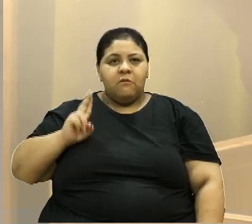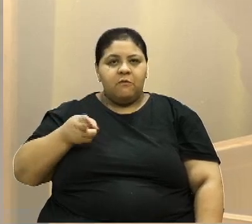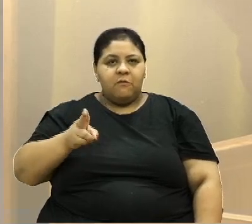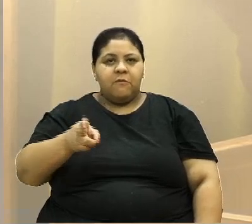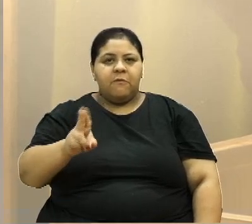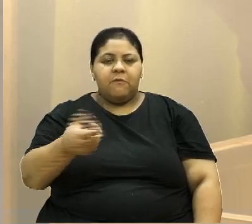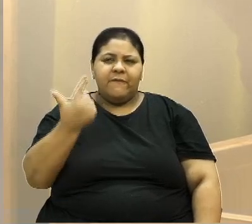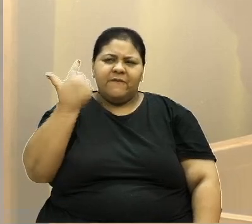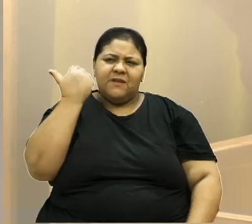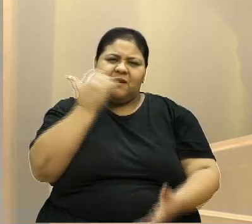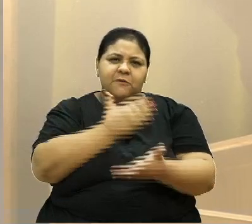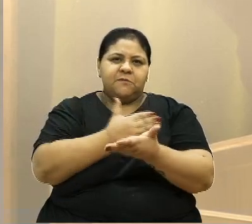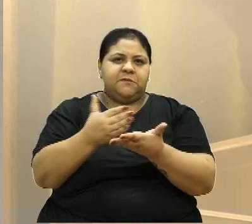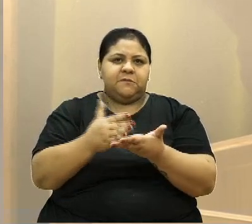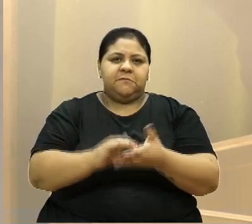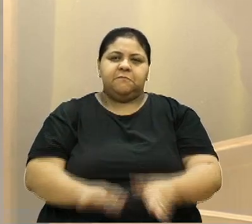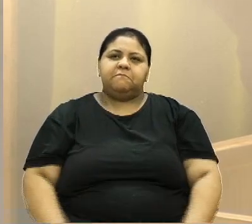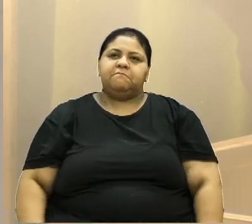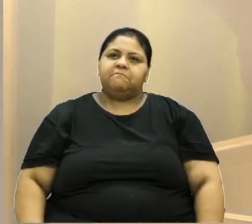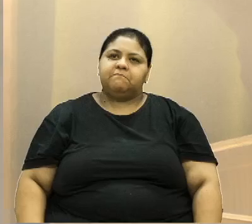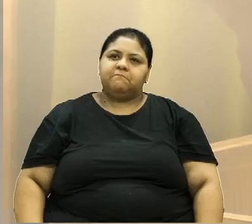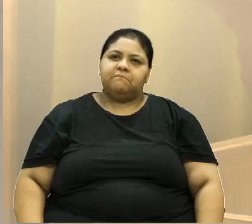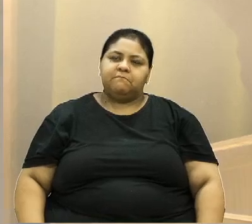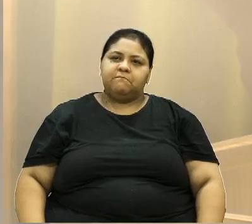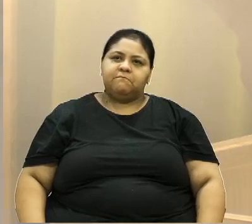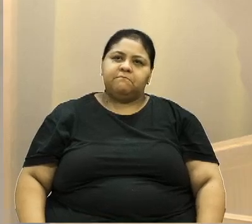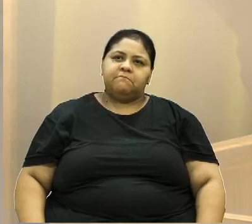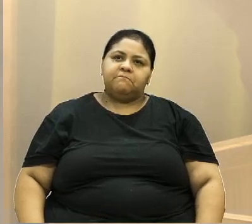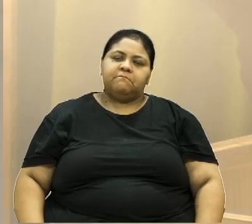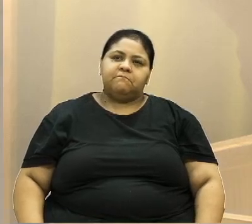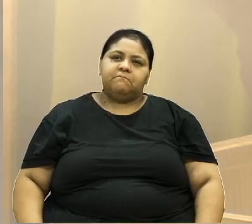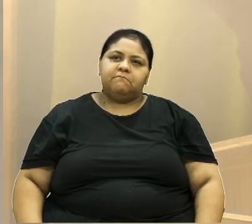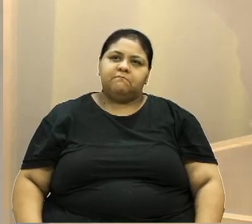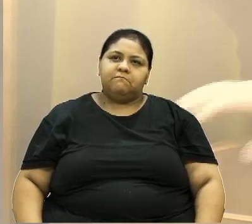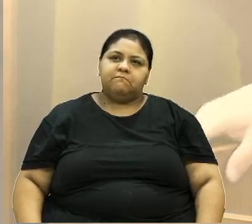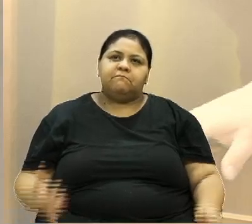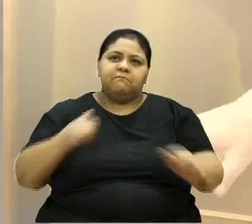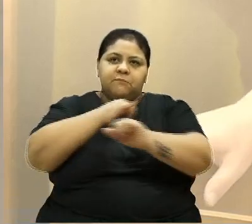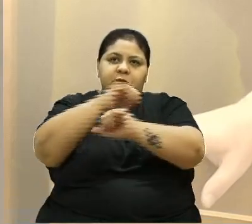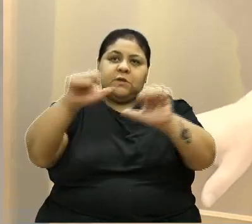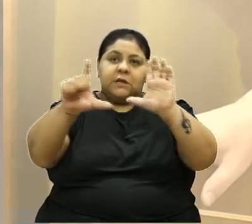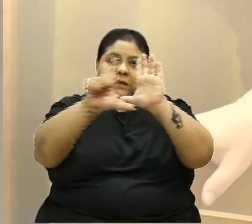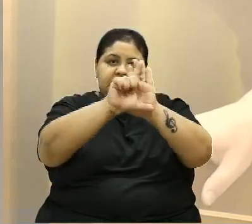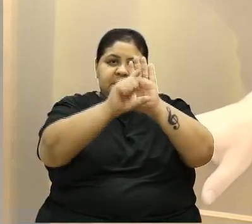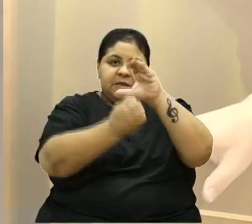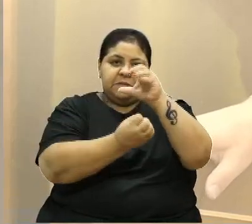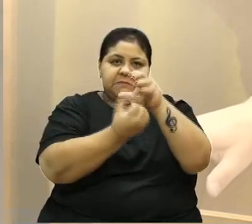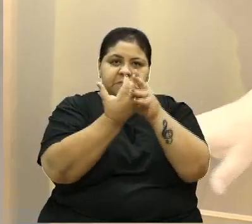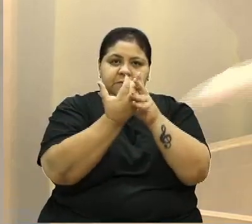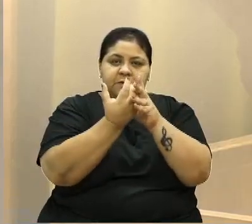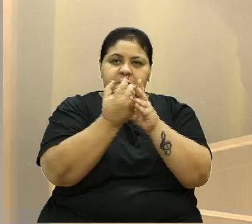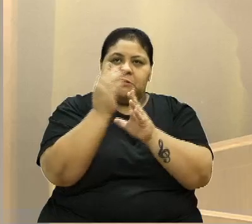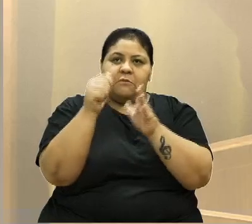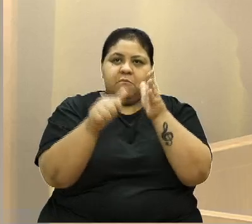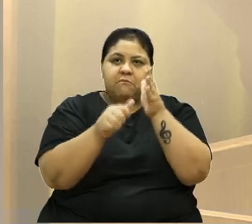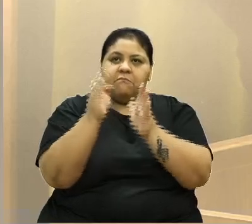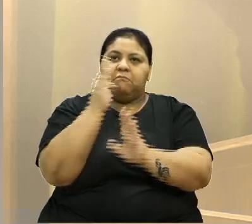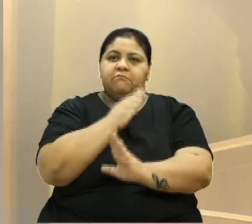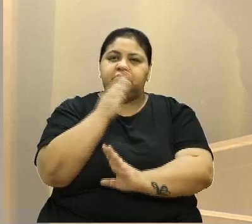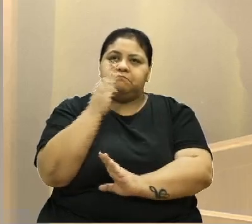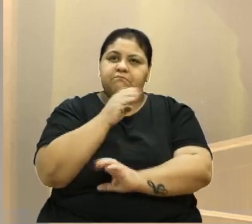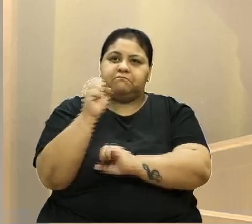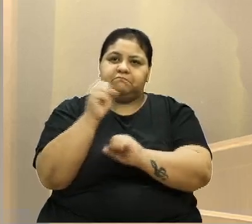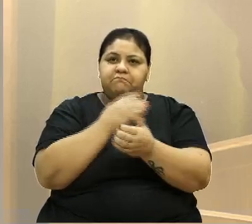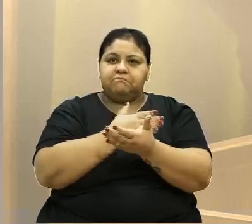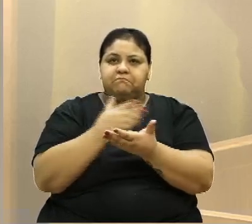o início. Vamos tentar passar algumas leis que a gente fez para tentar agilizar aqui. Pode